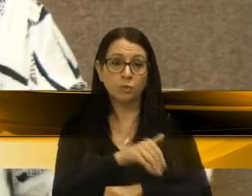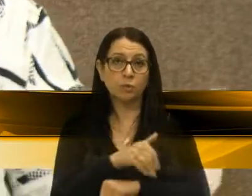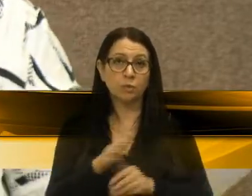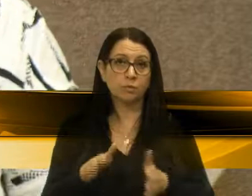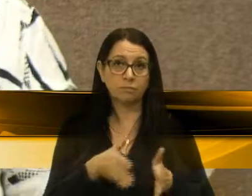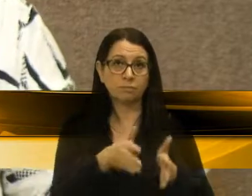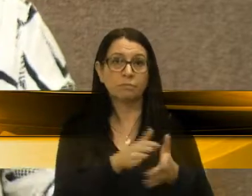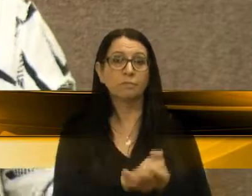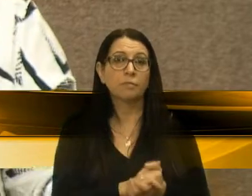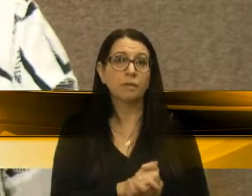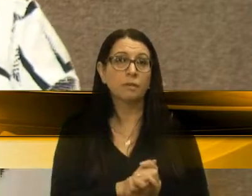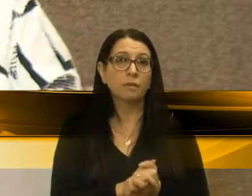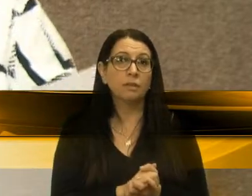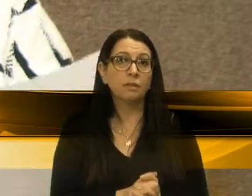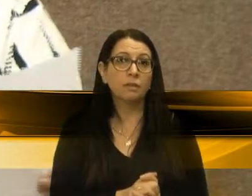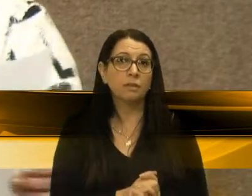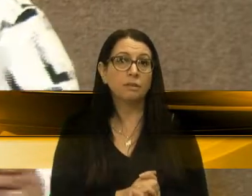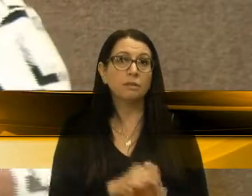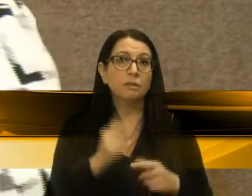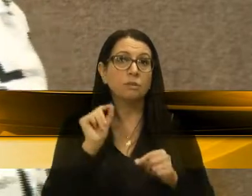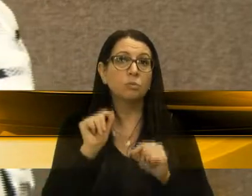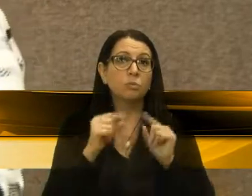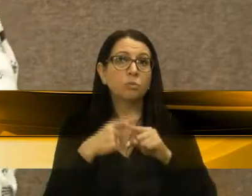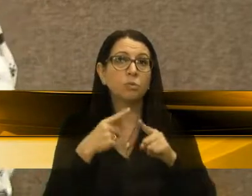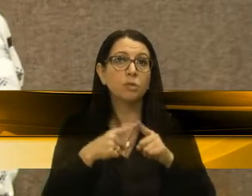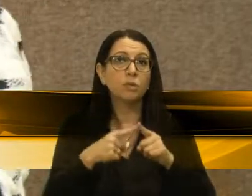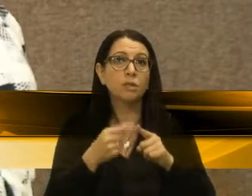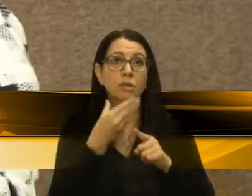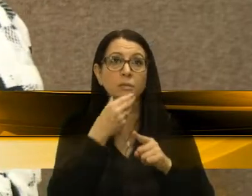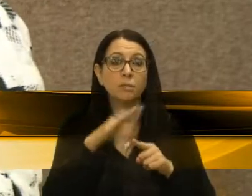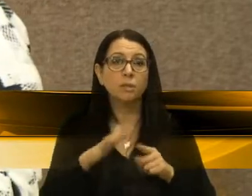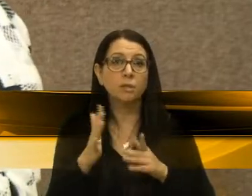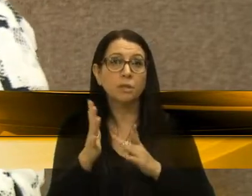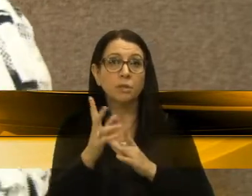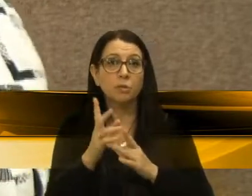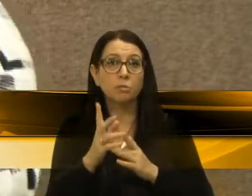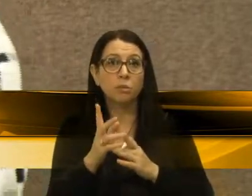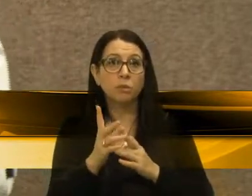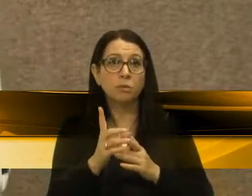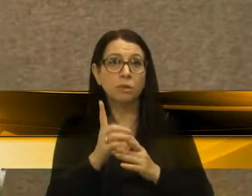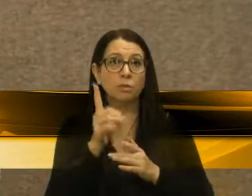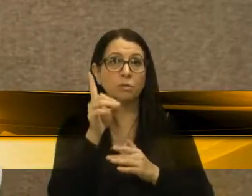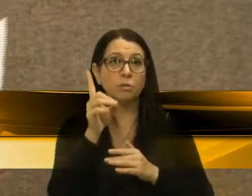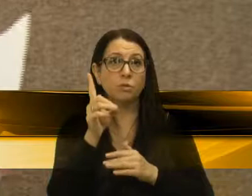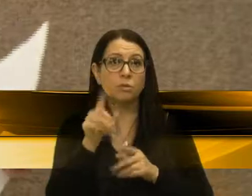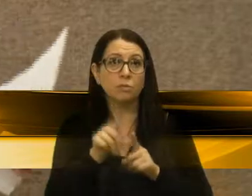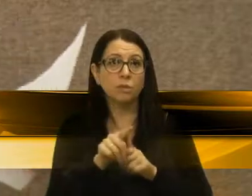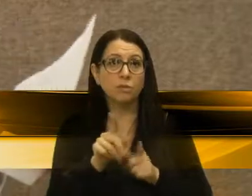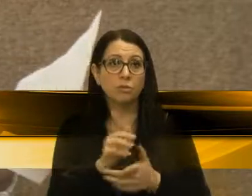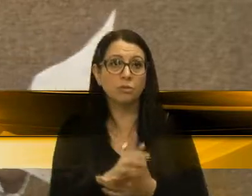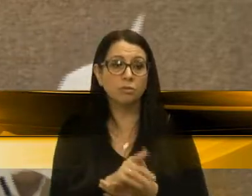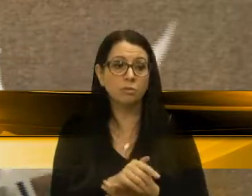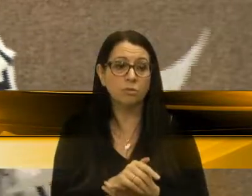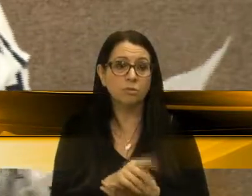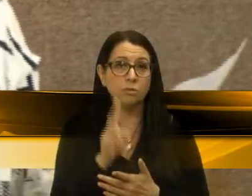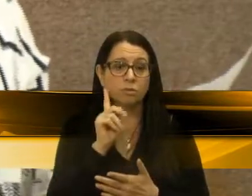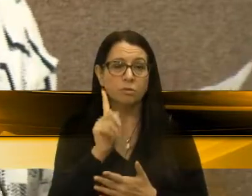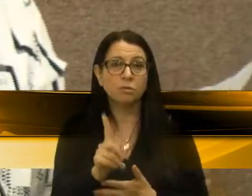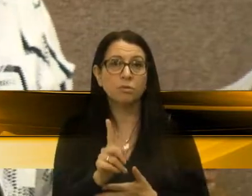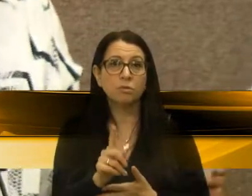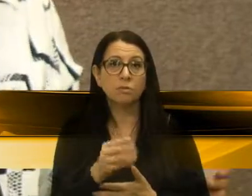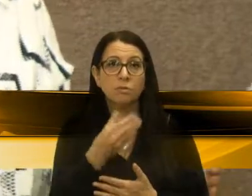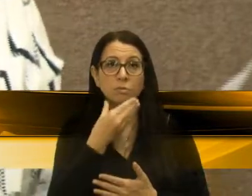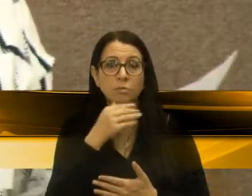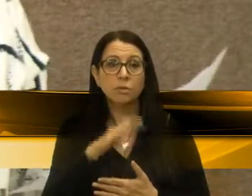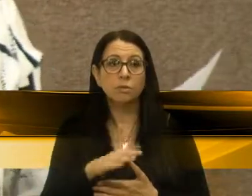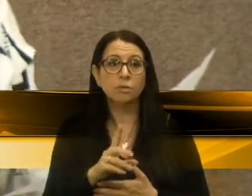estrada. O porquê, menino Deus, me questionava aqui o vereador Paulo Périco, né? Menino Deus,